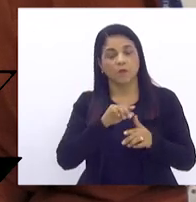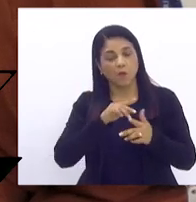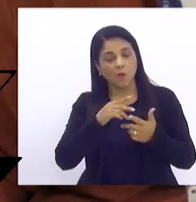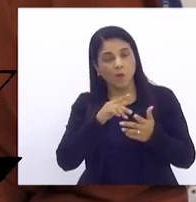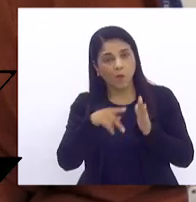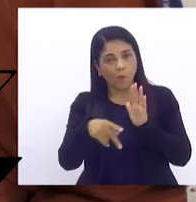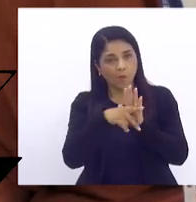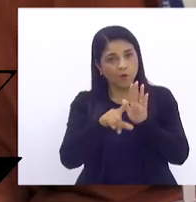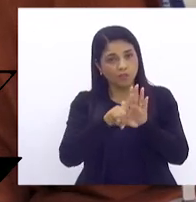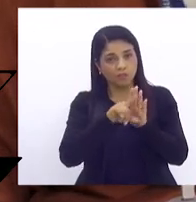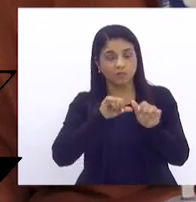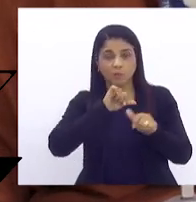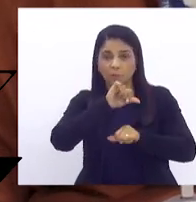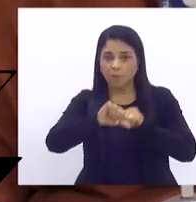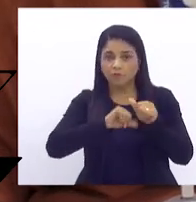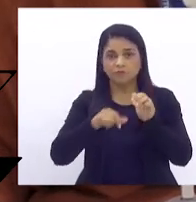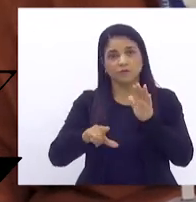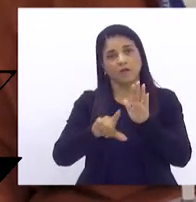a lei já em vigor.